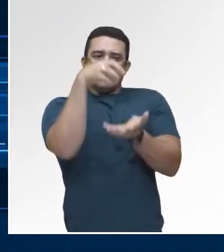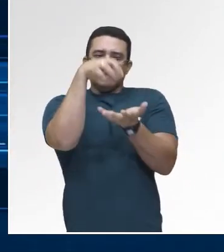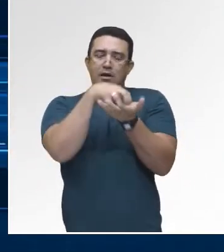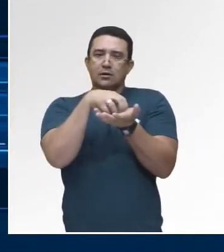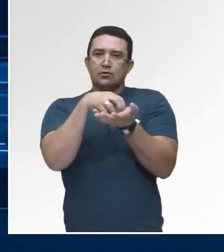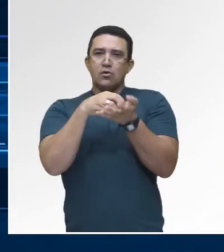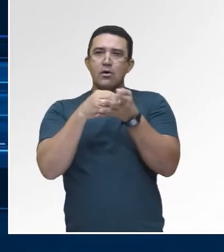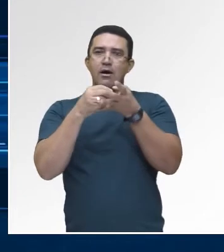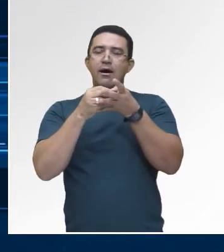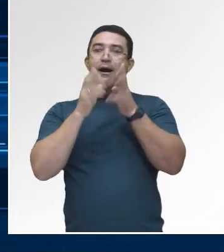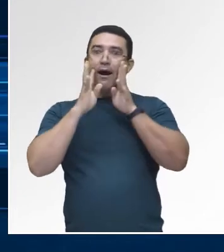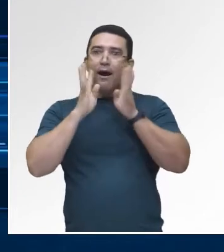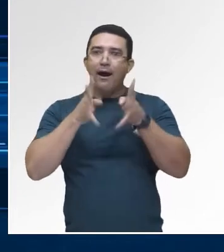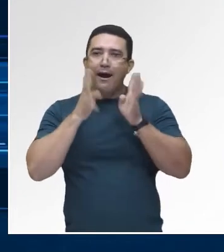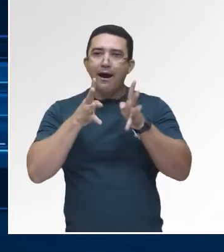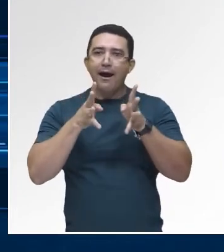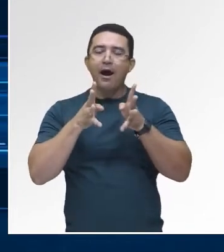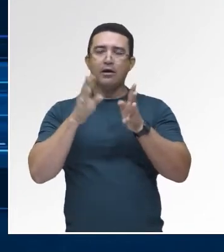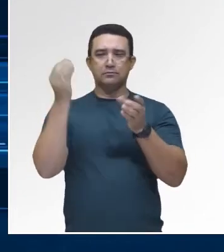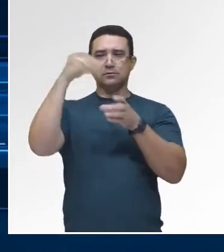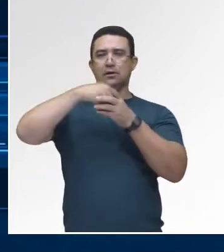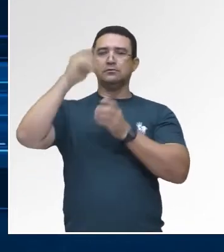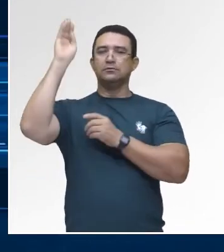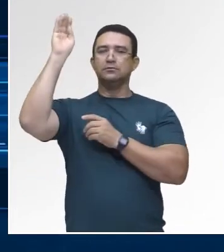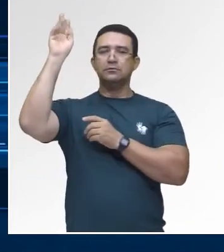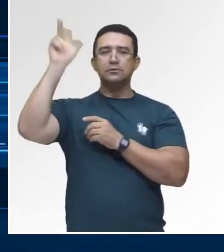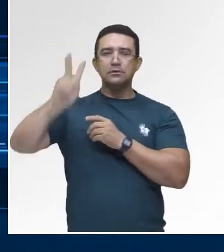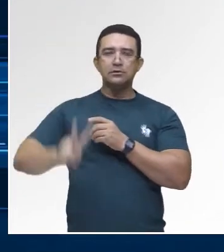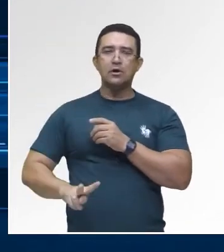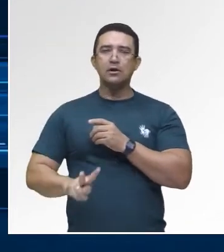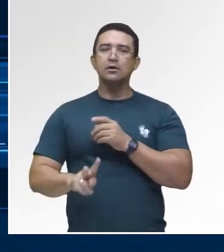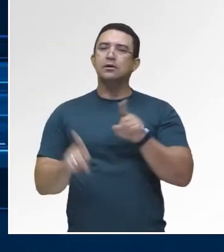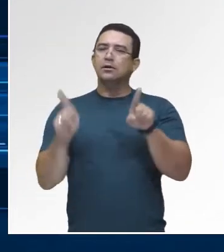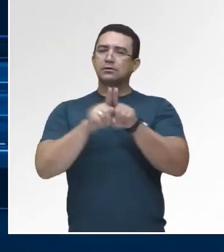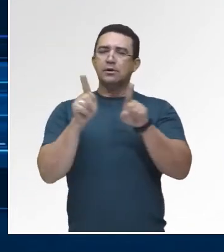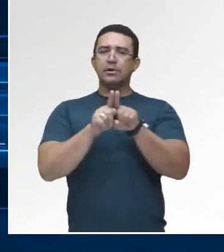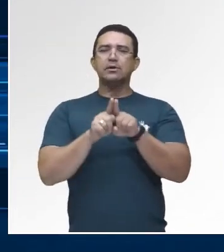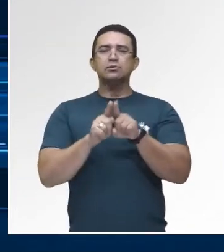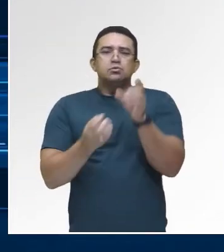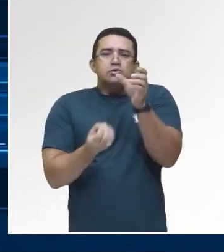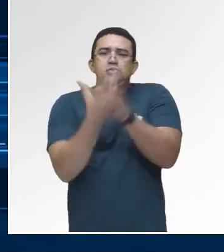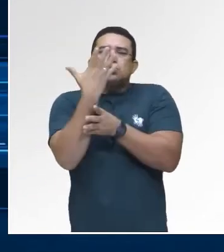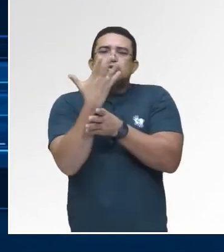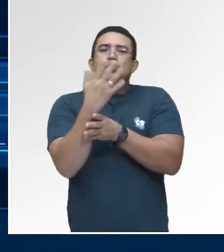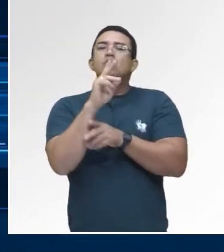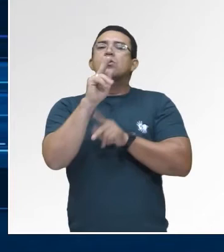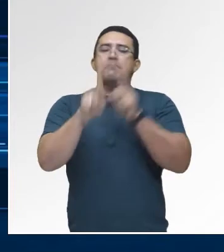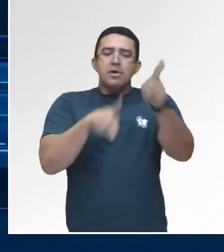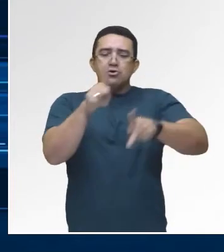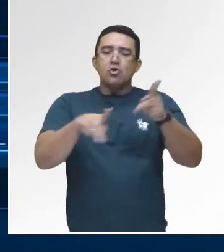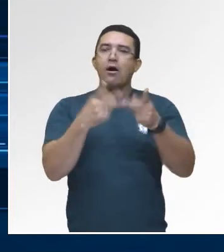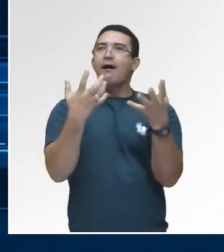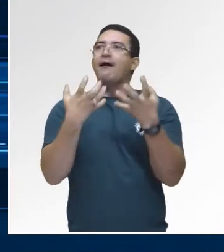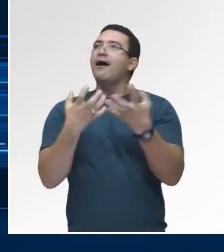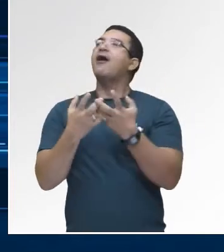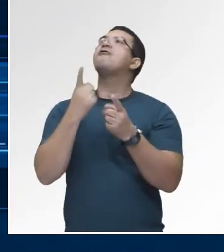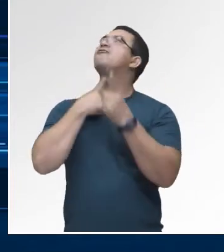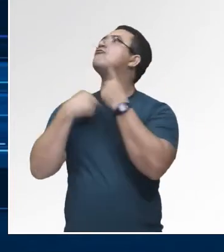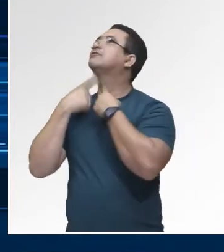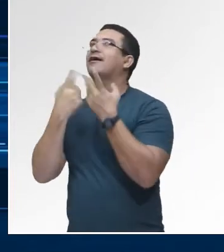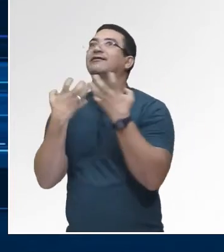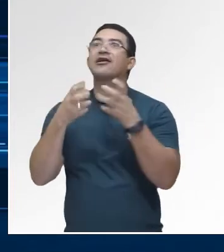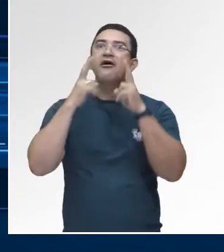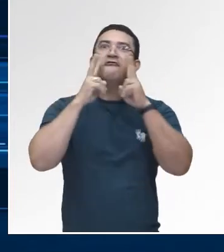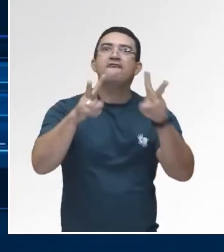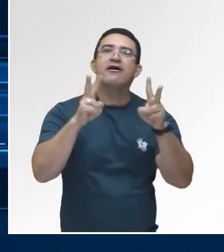atenções na história, o surgimento de um público consumidor, o folhetim, a novela que vocês assistem